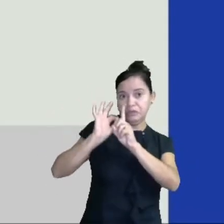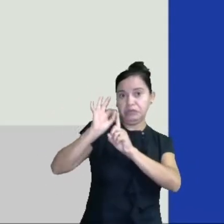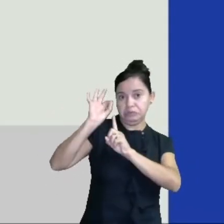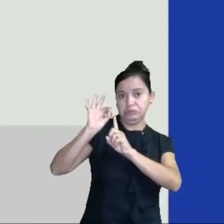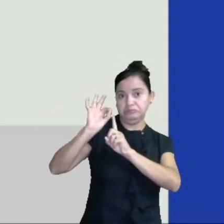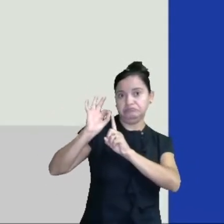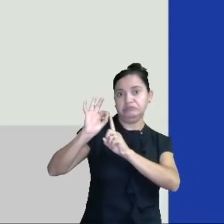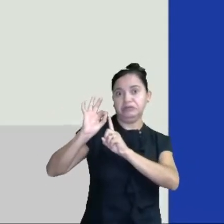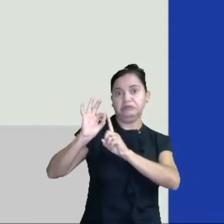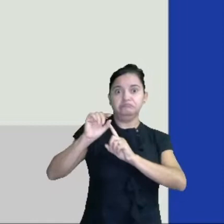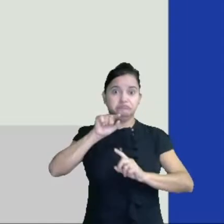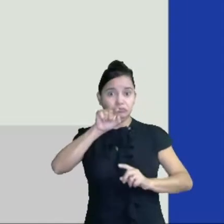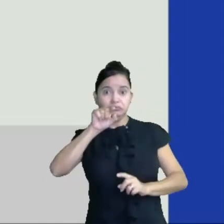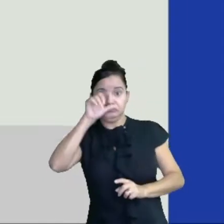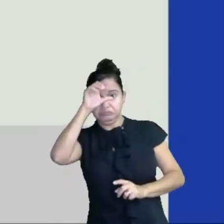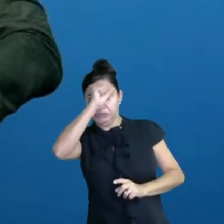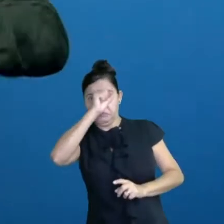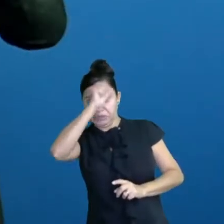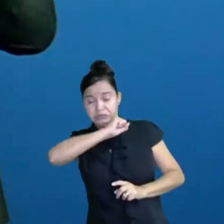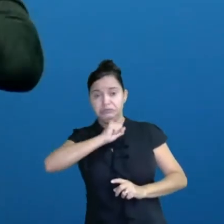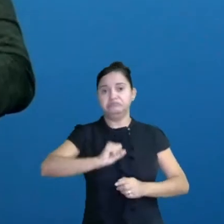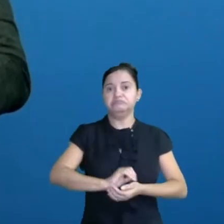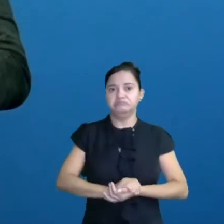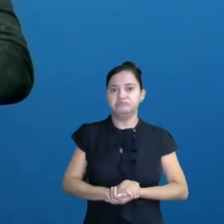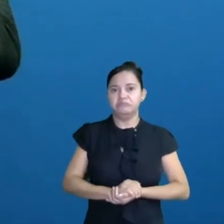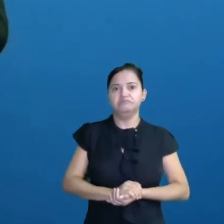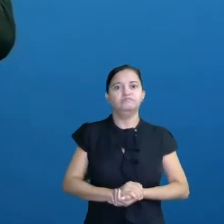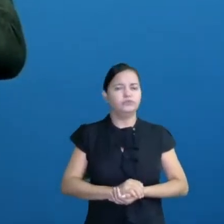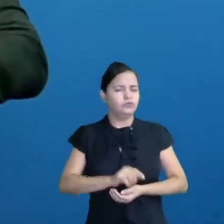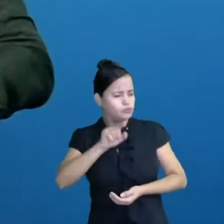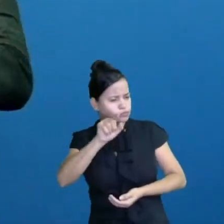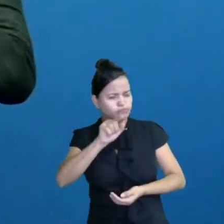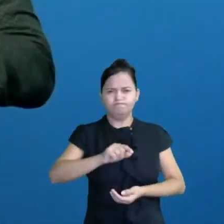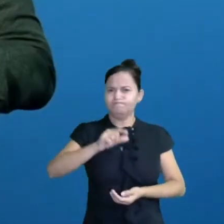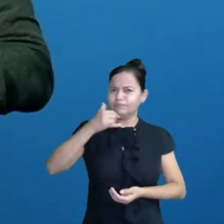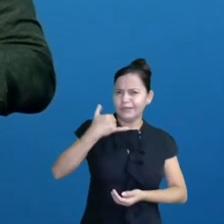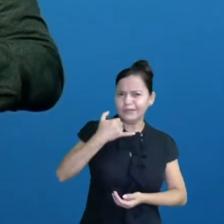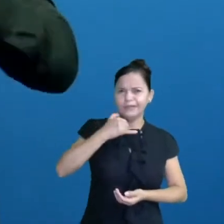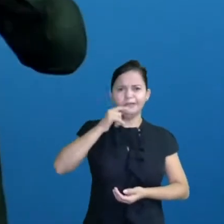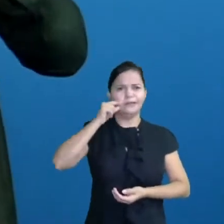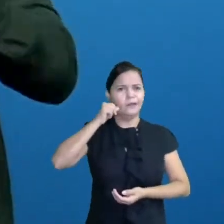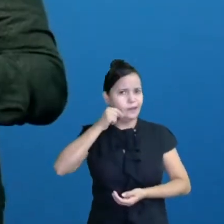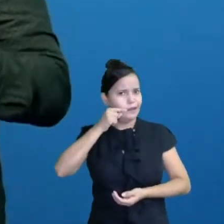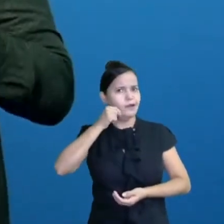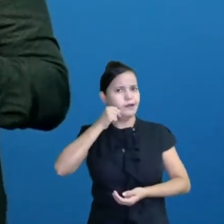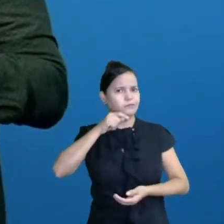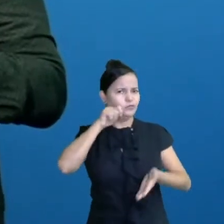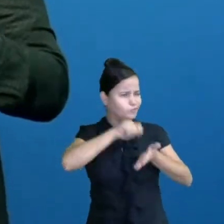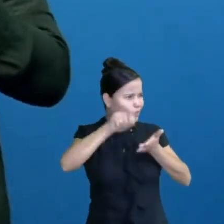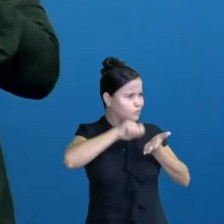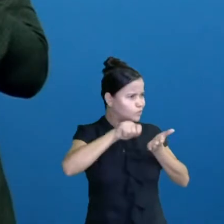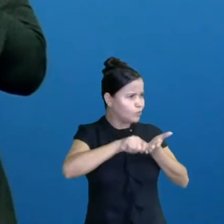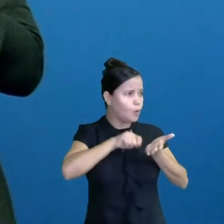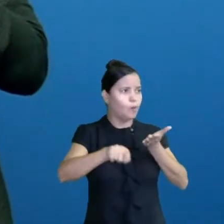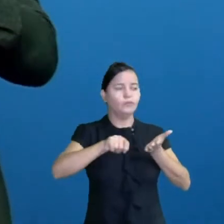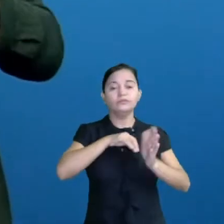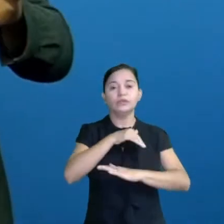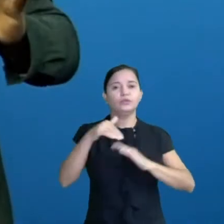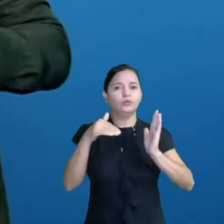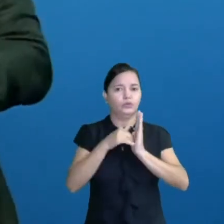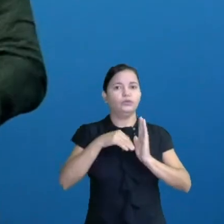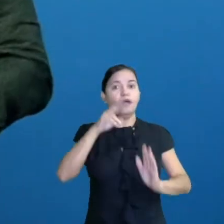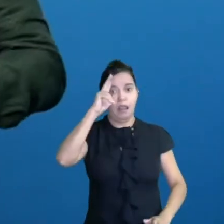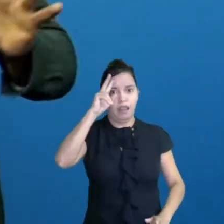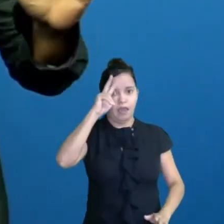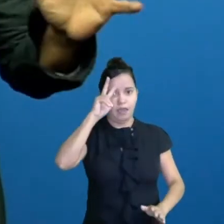vida. Então se liga, pega teu caco de telha, teu carvão, pega tua caneta, teu lápis e anota tudo isso. Mas lembre-se que você vai